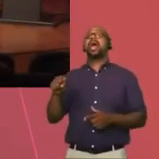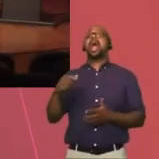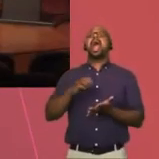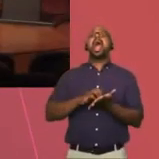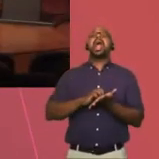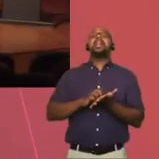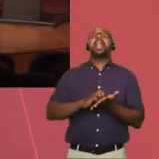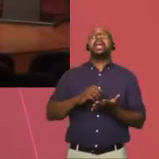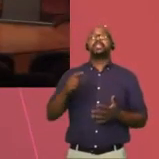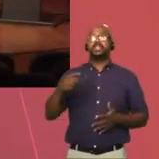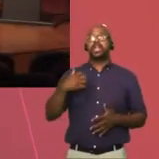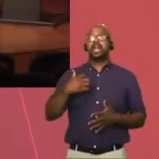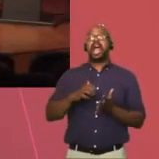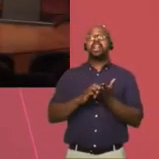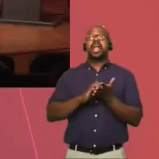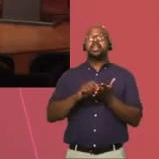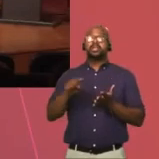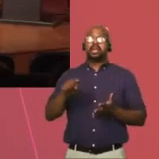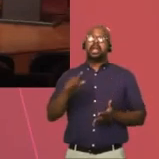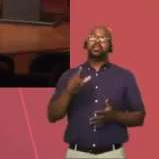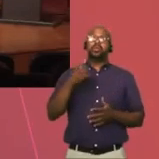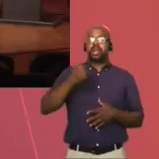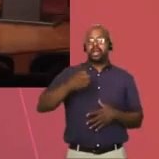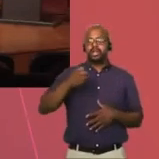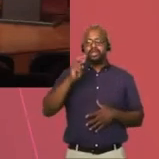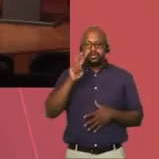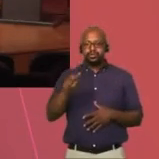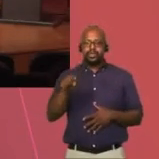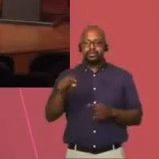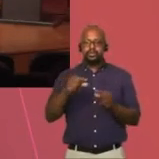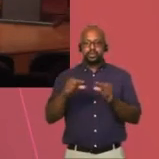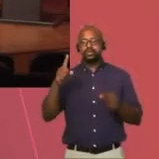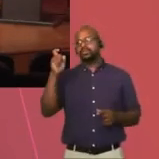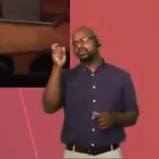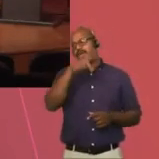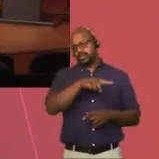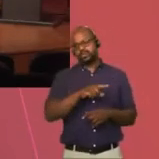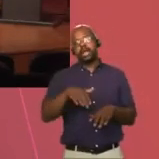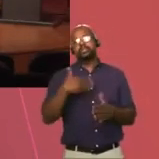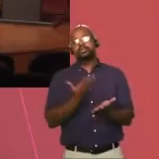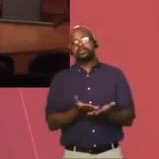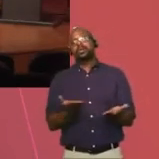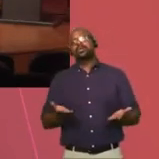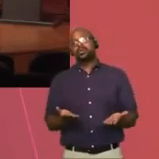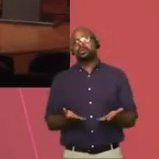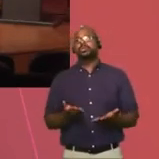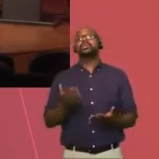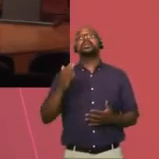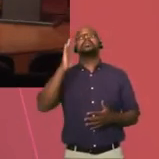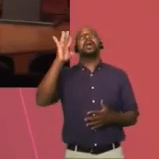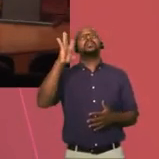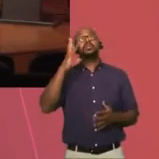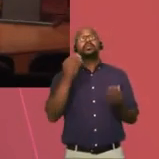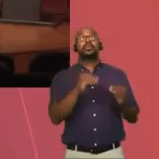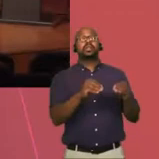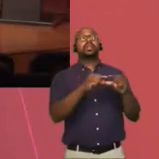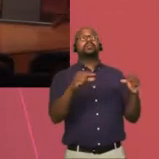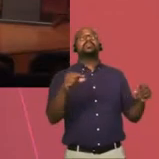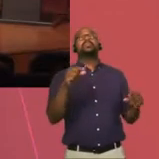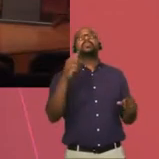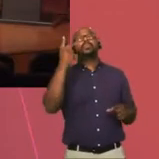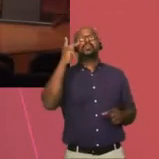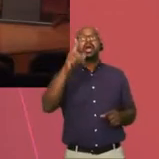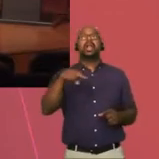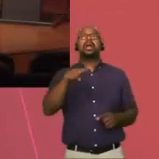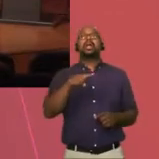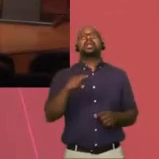alérgicos né Eu Sou alérgica à proteína do leite e vejo isso não a dificuldade ainda hoje em dia imagina se colocar essa Tarja